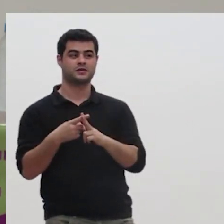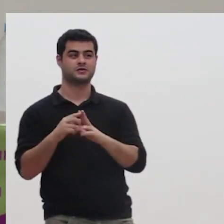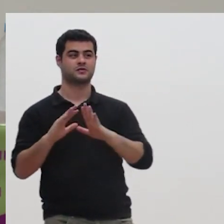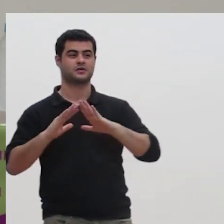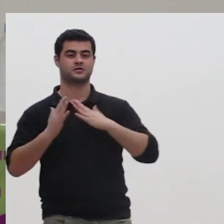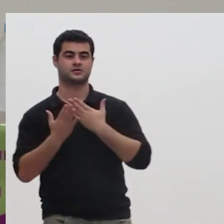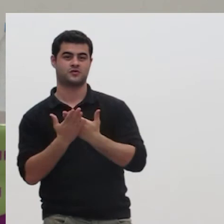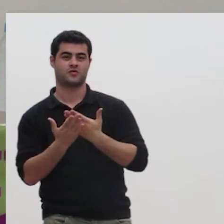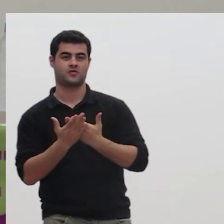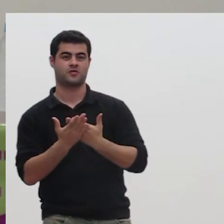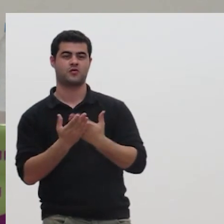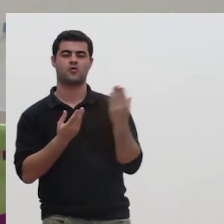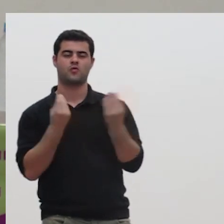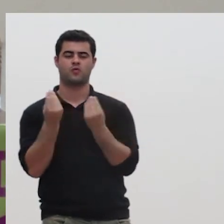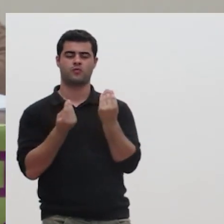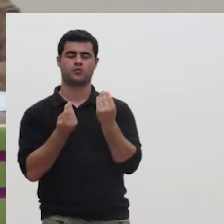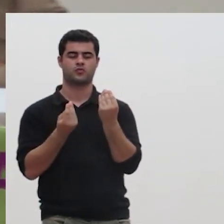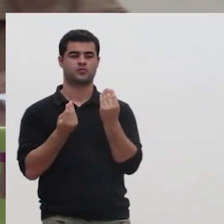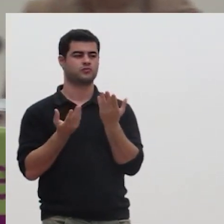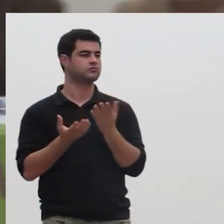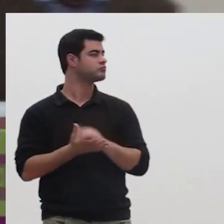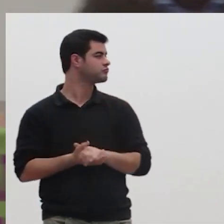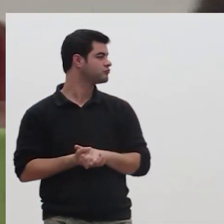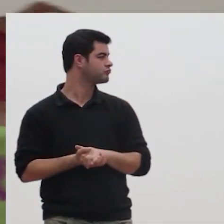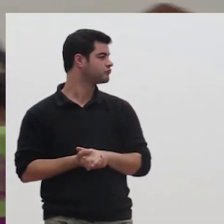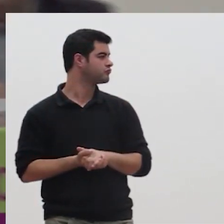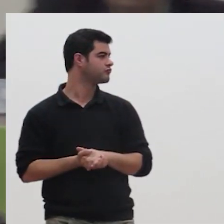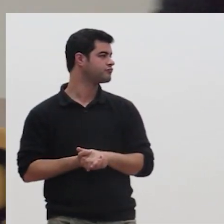com a EBSER dentro desse horizonte?